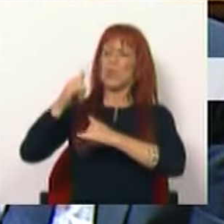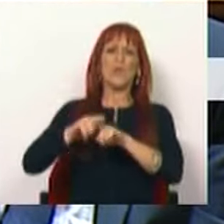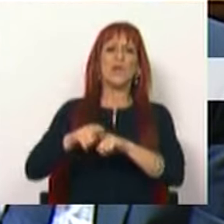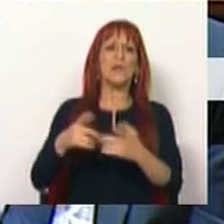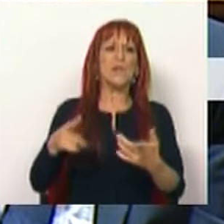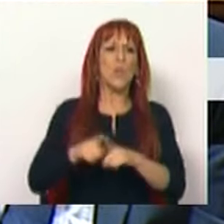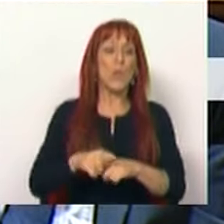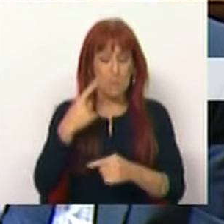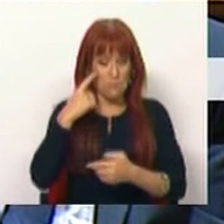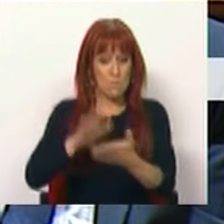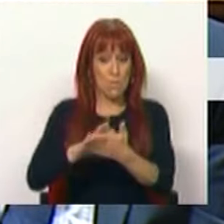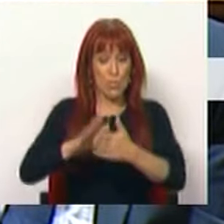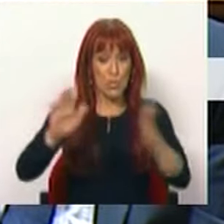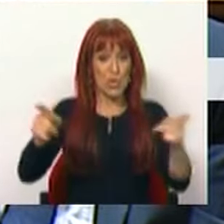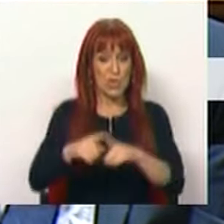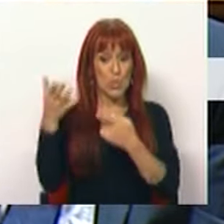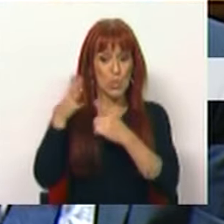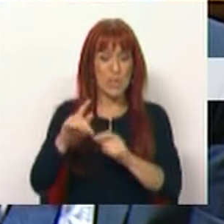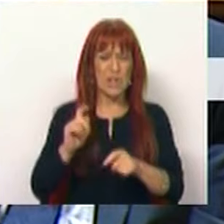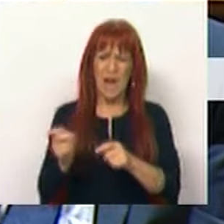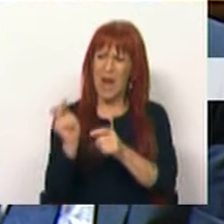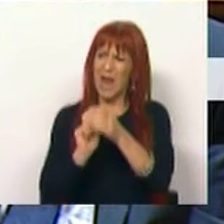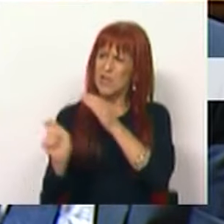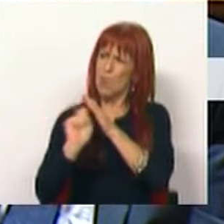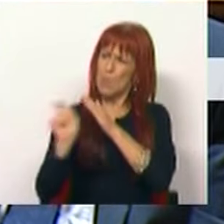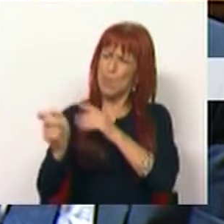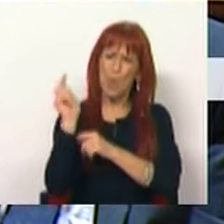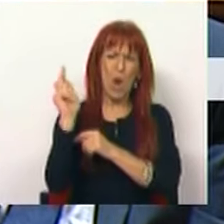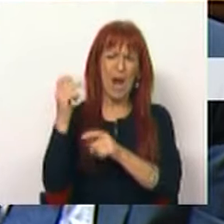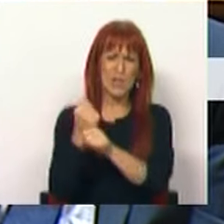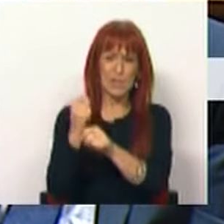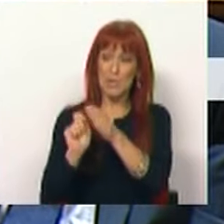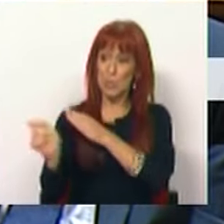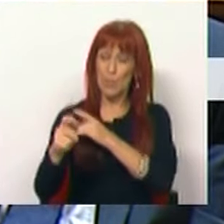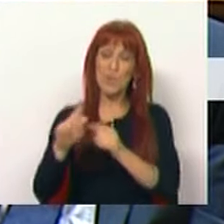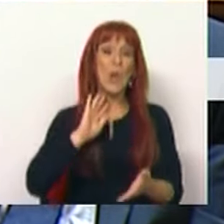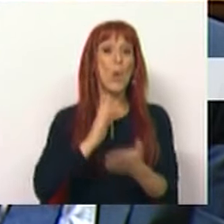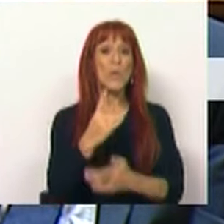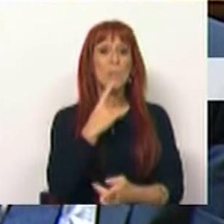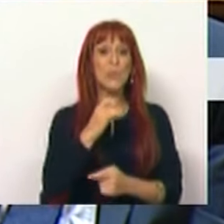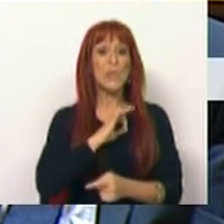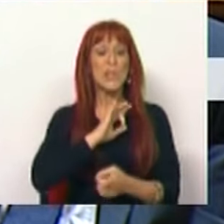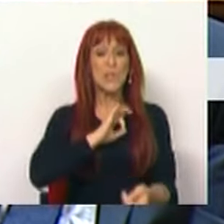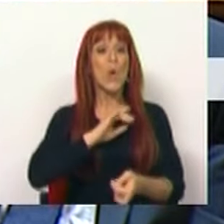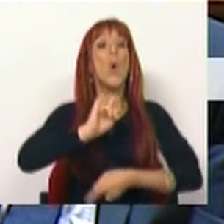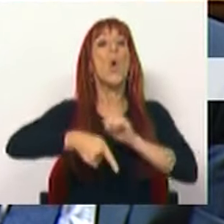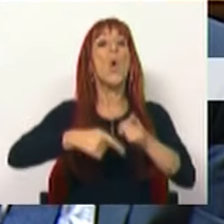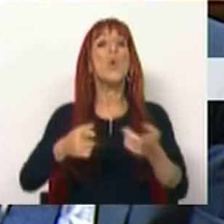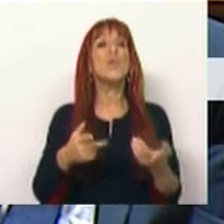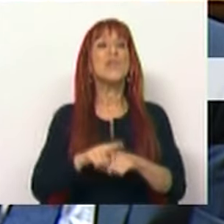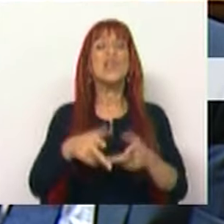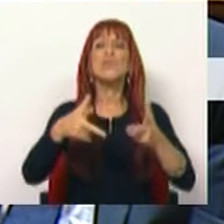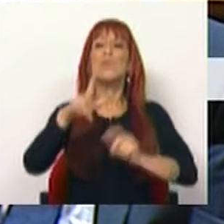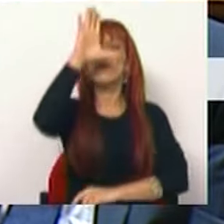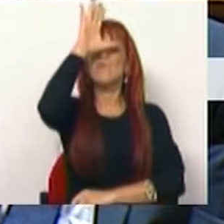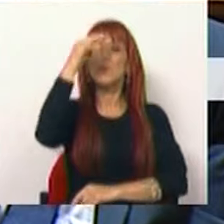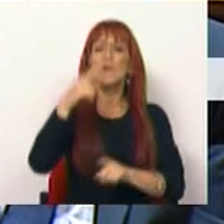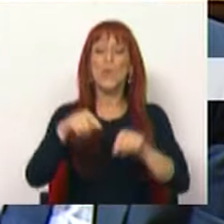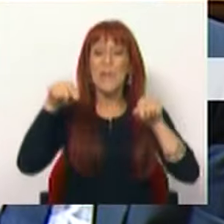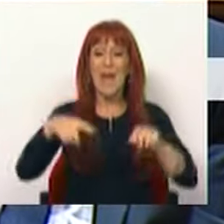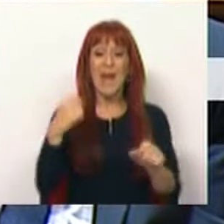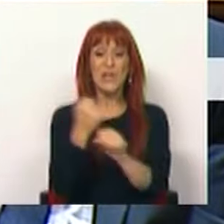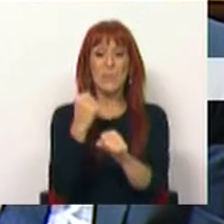de resto ficou demonstrado no exemplo das longas carreiras contributivas. E essa é a última questão que quero colocar-lhe. Qual é a disponibilidade do Governo para